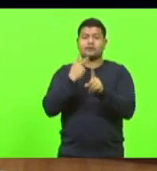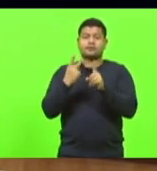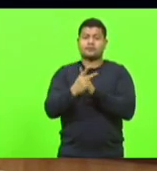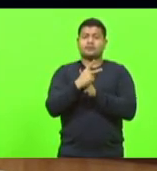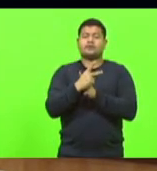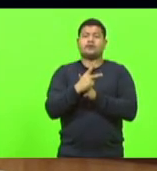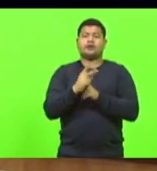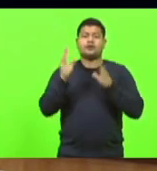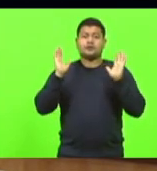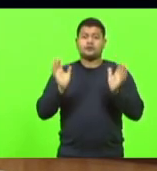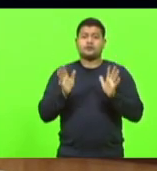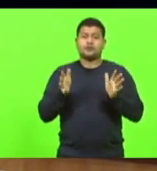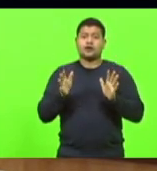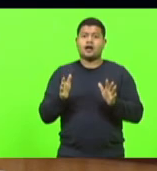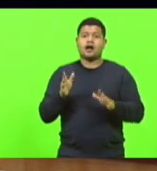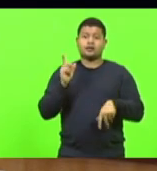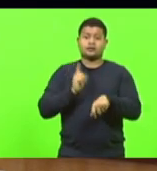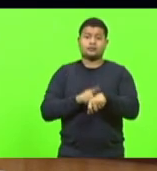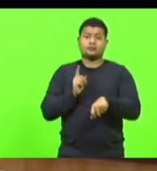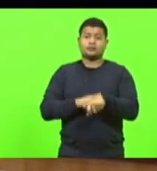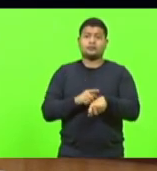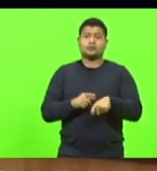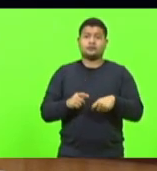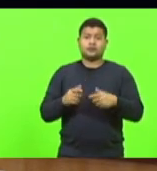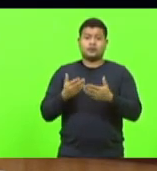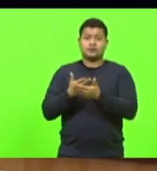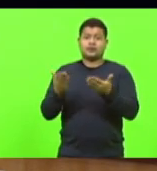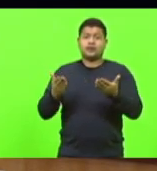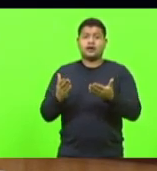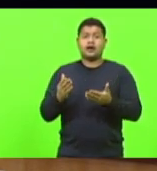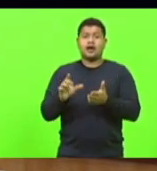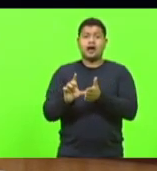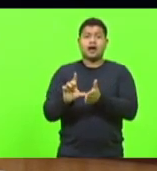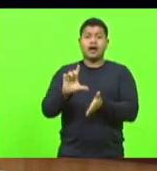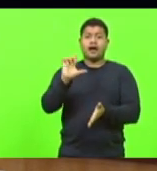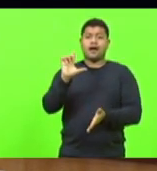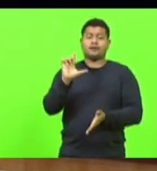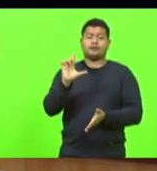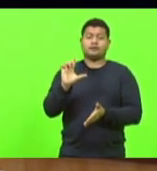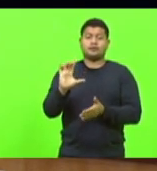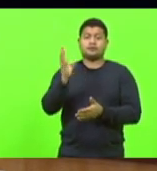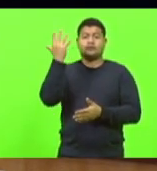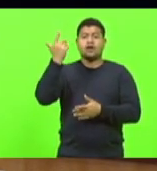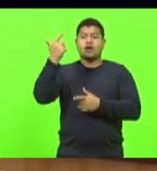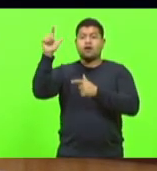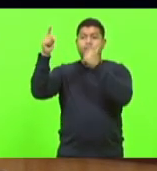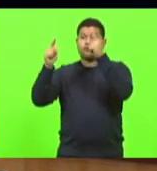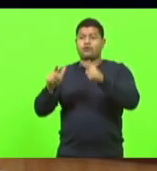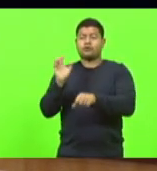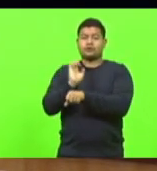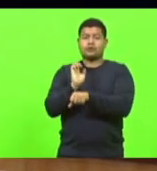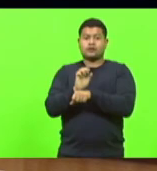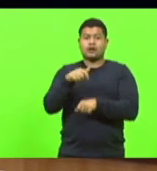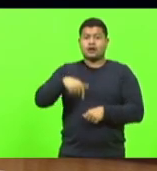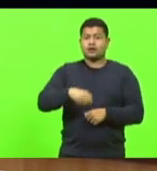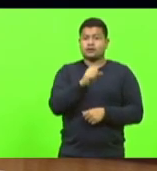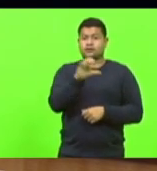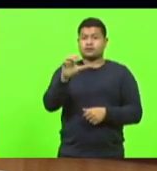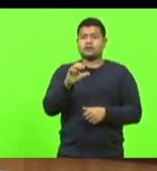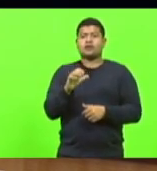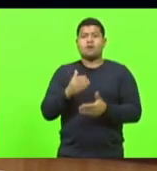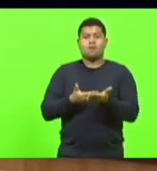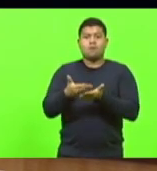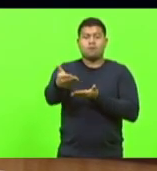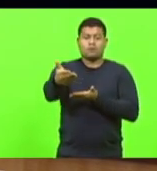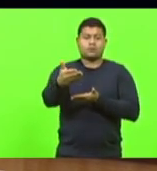que já naquele momento sem ter acontecido em outros estados Santa Catarina saiu na